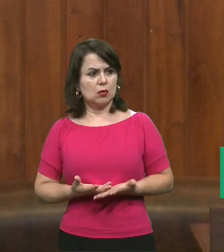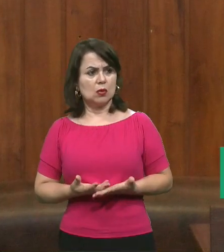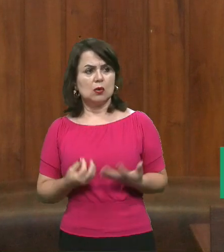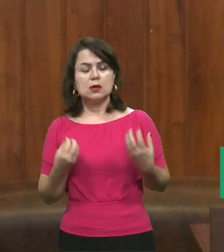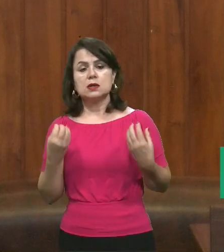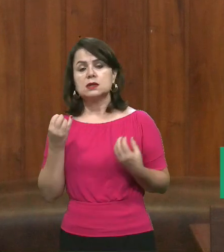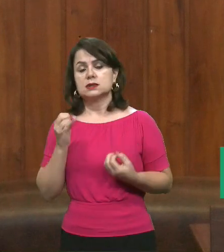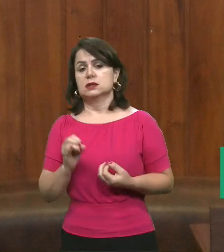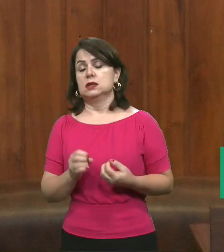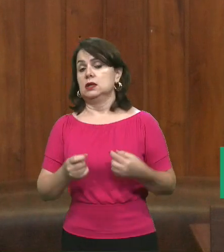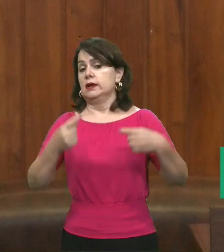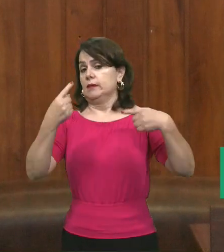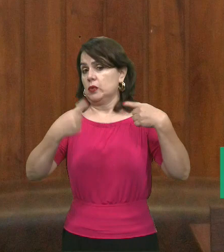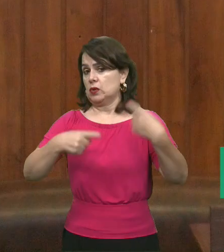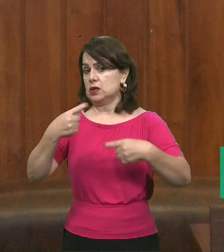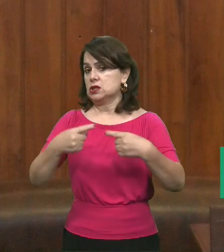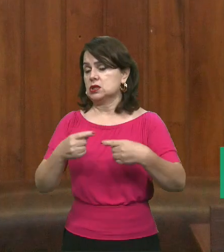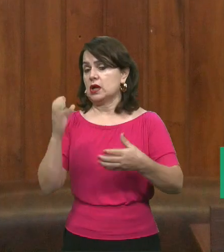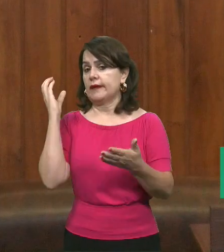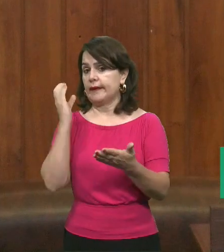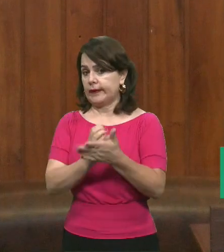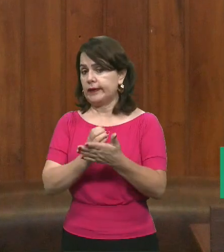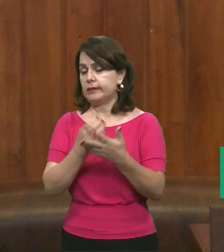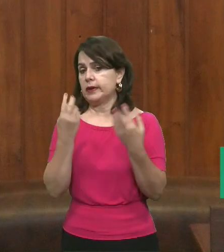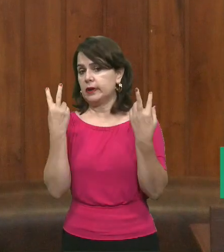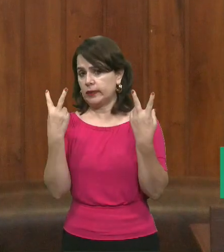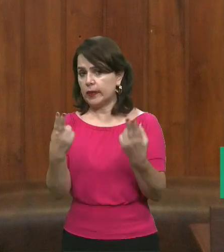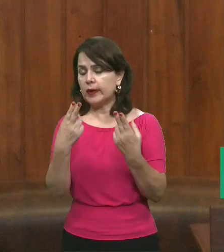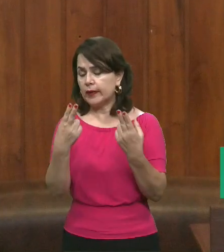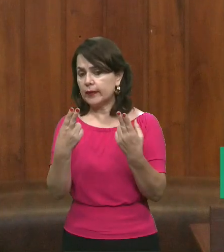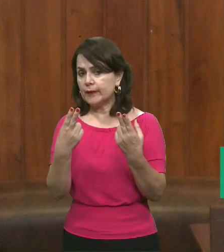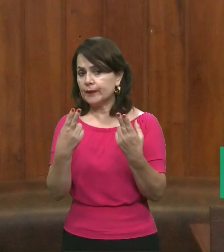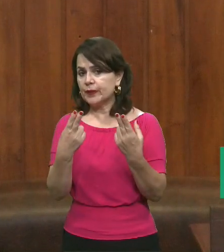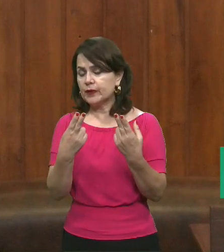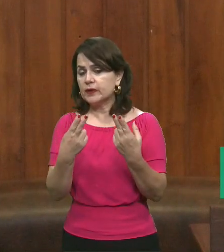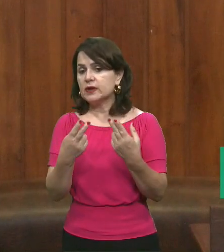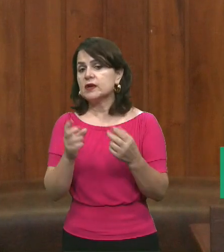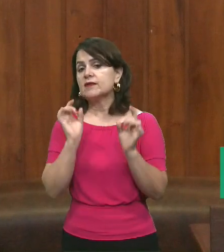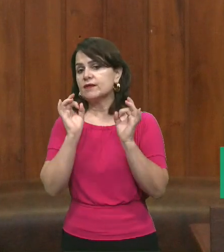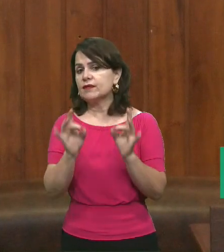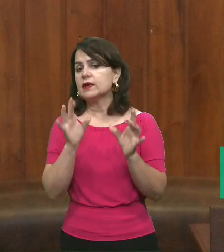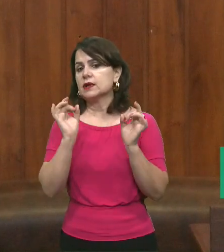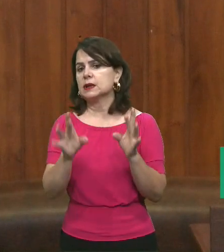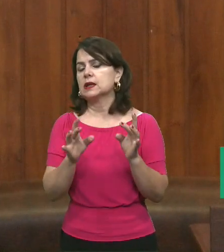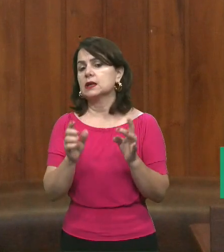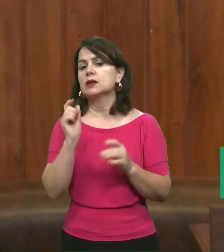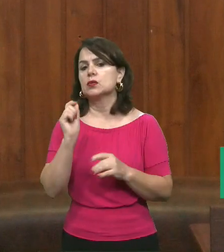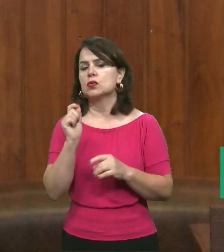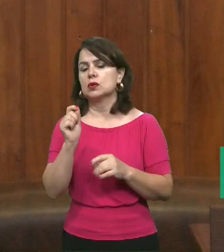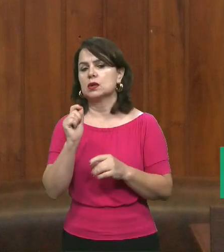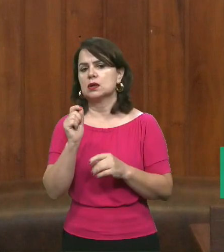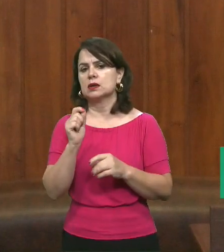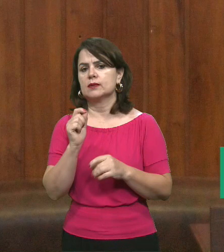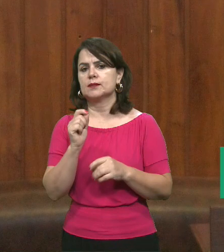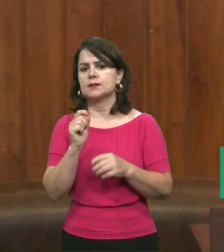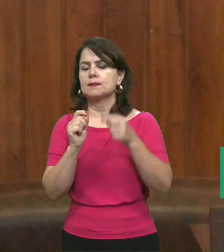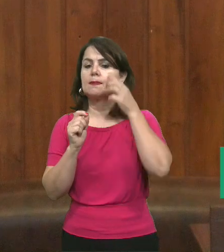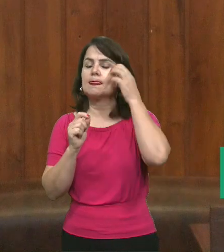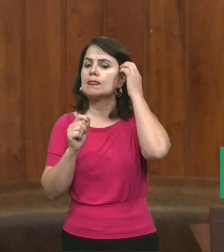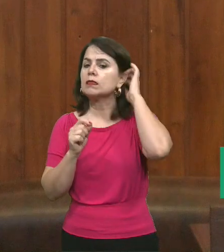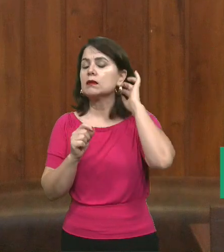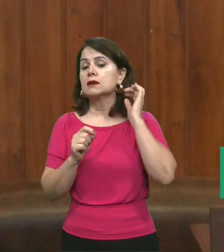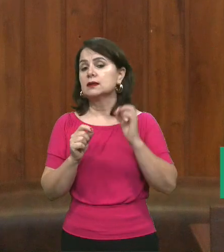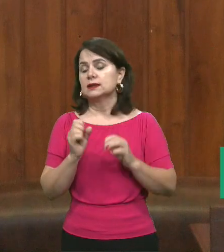político vender, né, em sua propaganda, né, quando está fazendo lá a campanha eleitoral, se